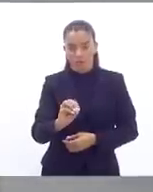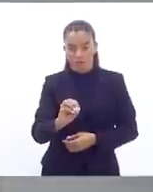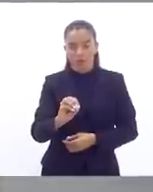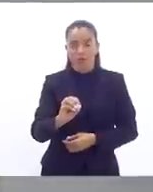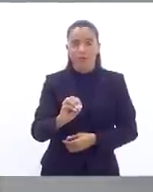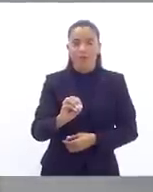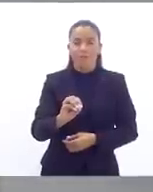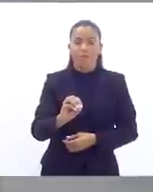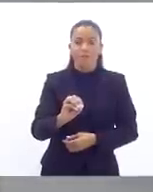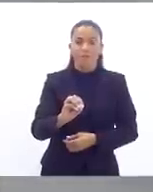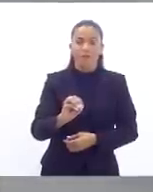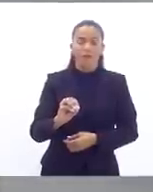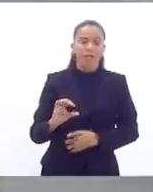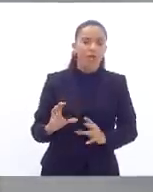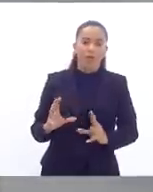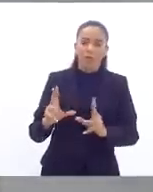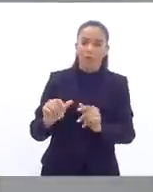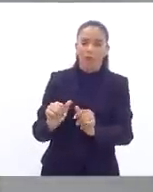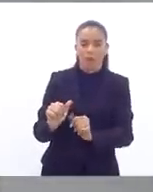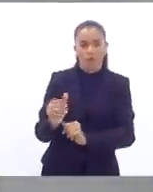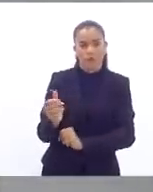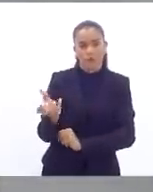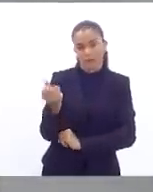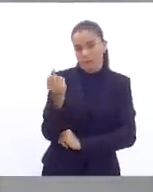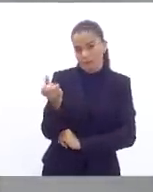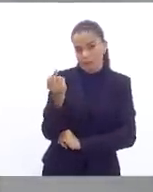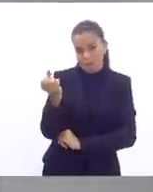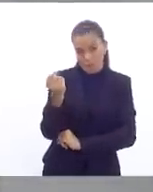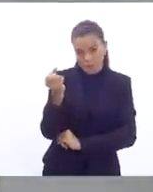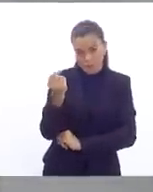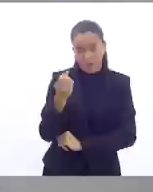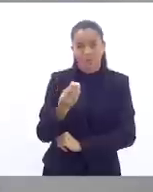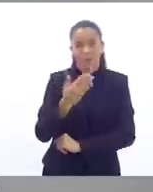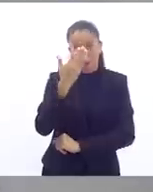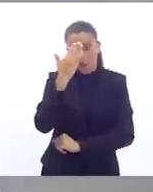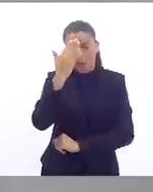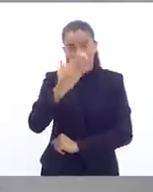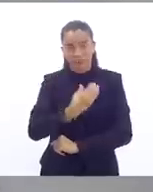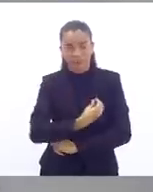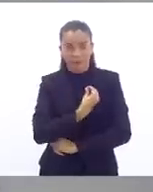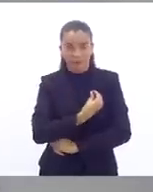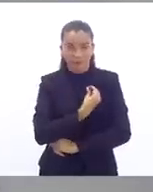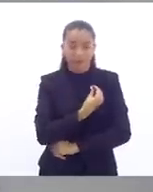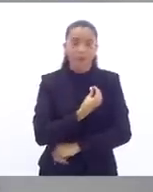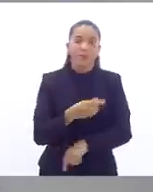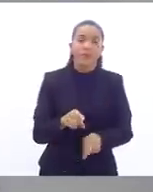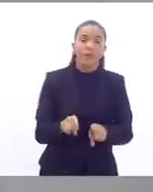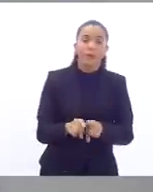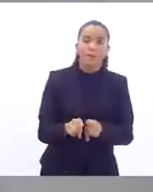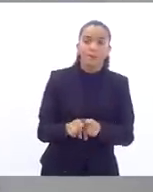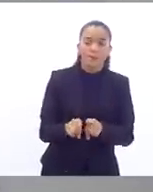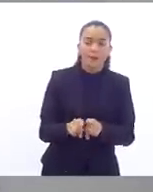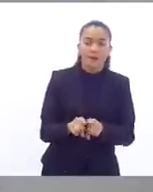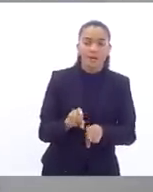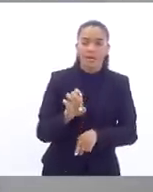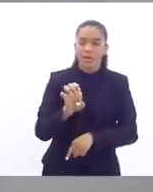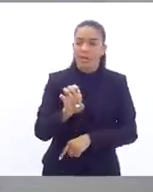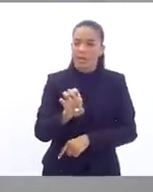etas todos pensionistas muito obrigada pela sua presença quero também colocar aqui